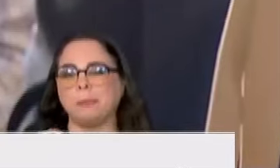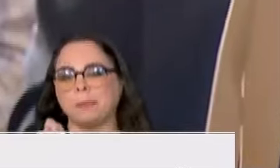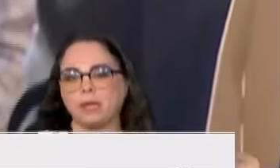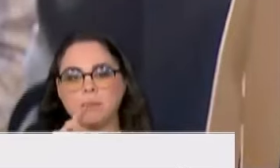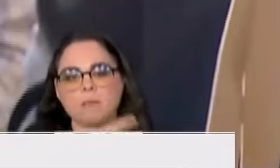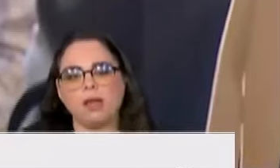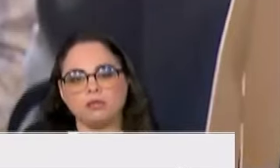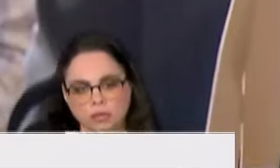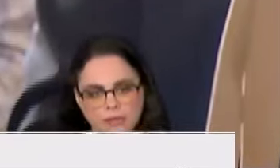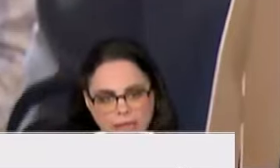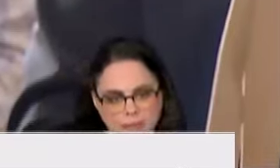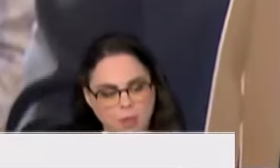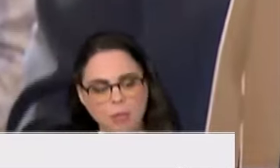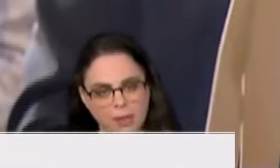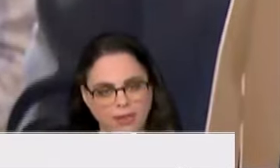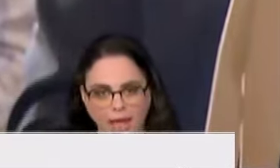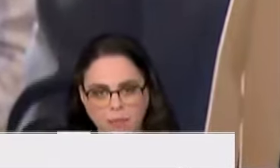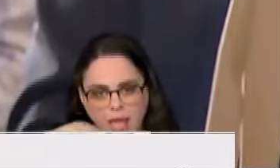a ser tratado? Existe um plano B?